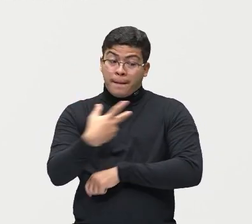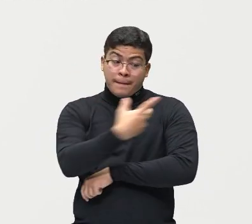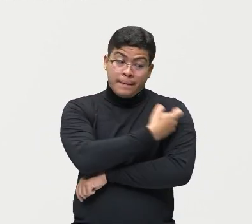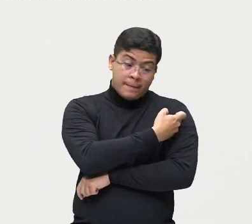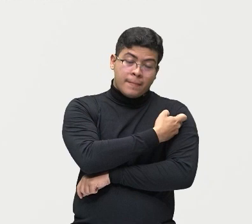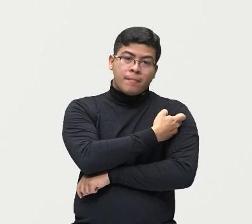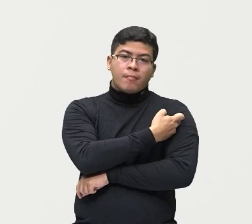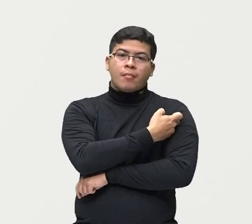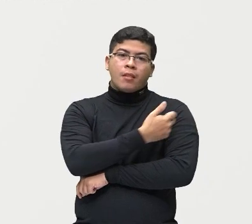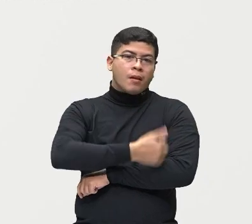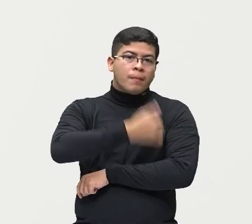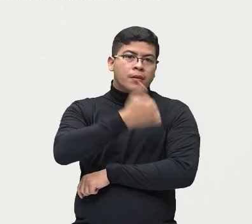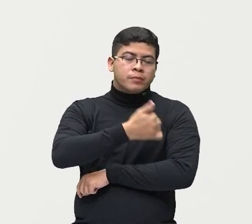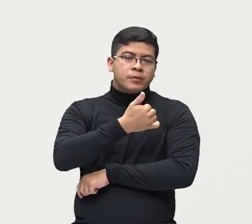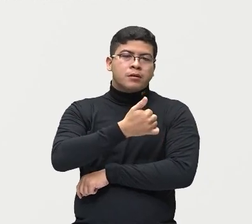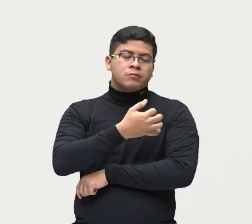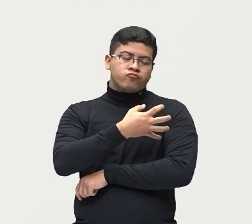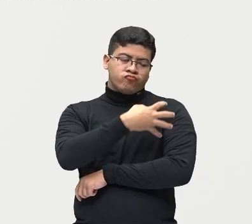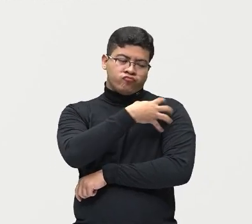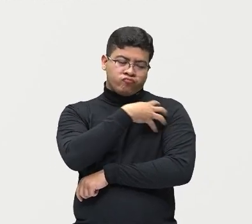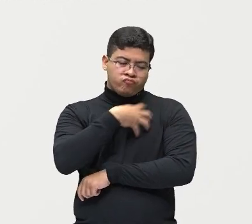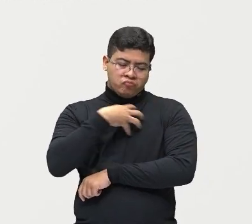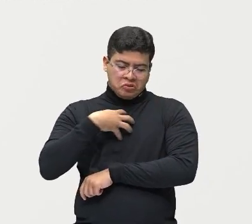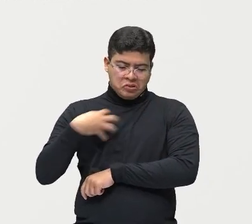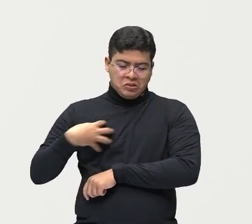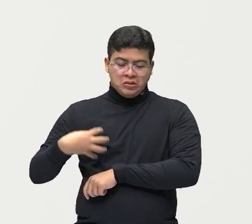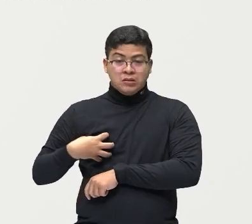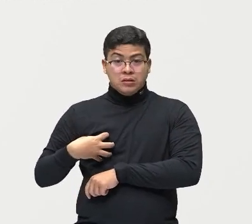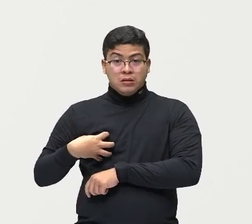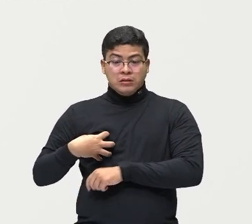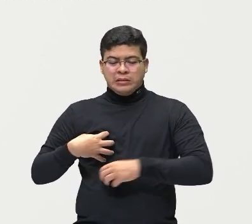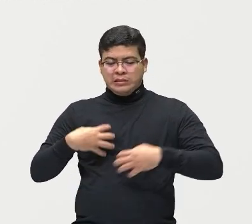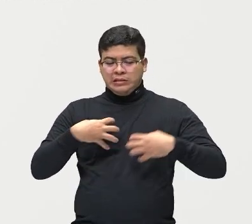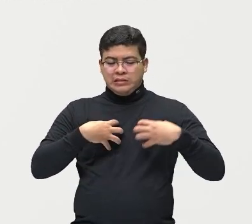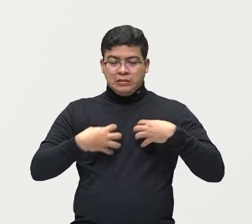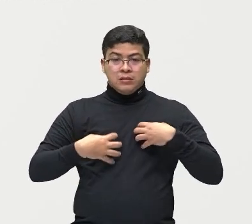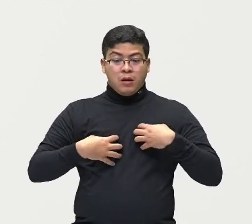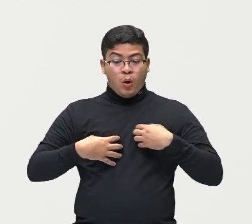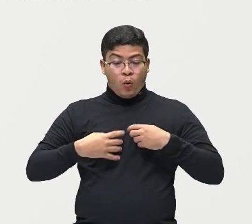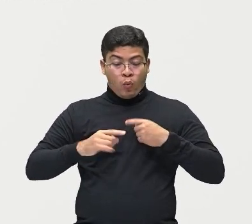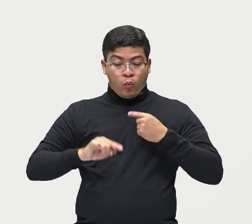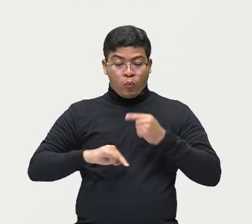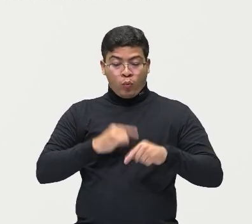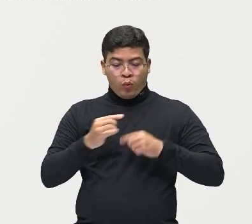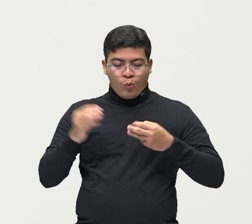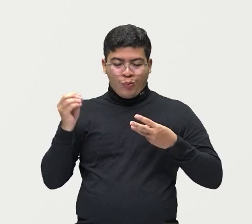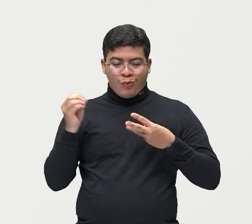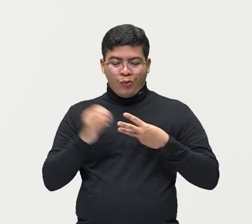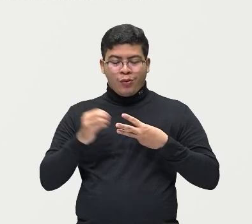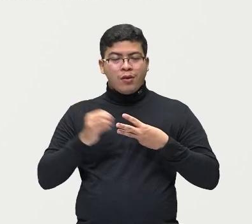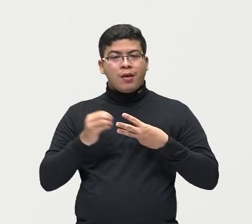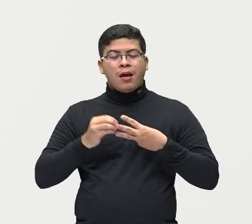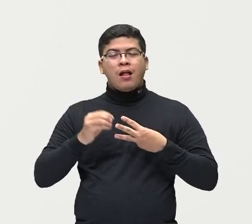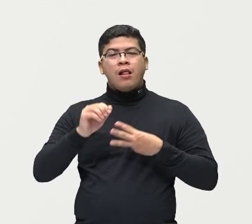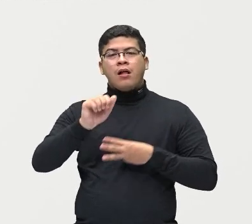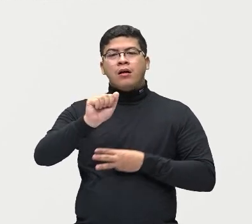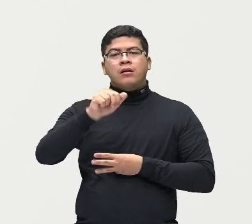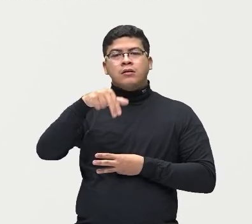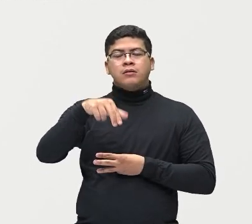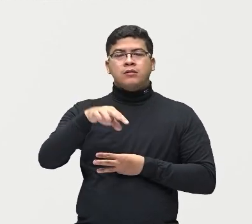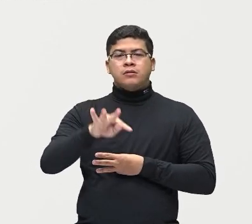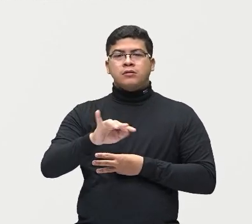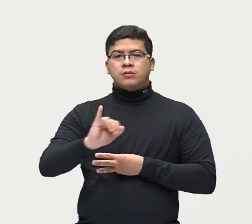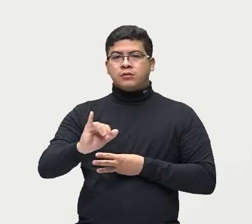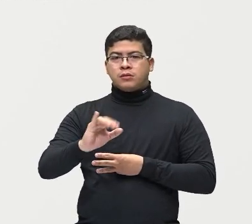Com os sintomas mais leves, o organismo dessa criança criou um anticorpo. Depois que ele foi lá e inoculou novamente